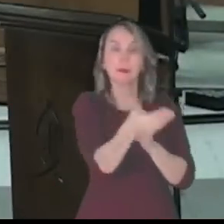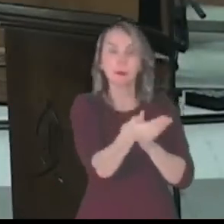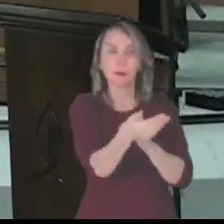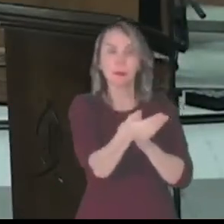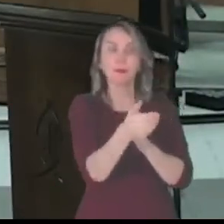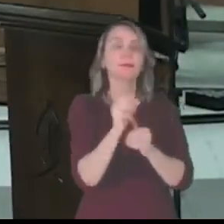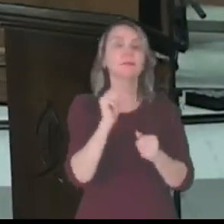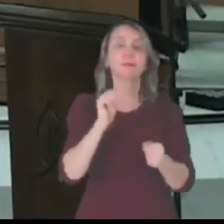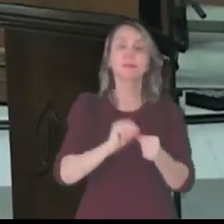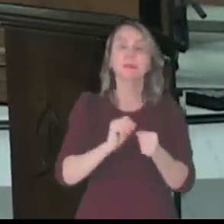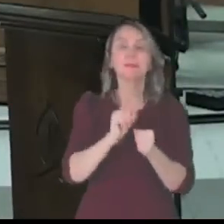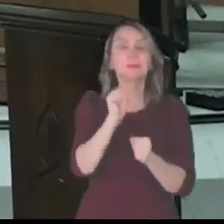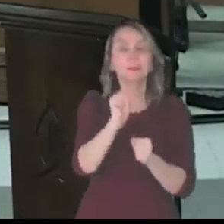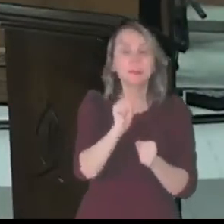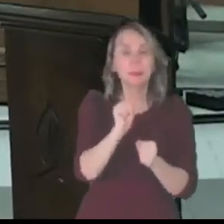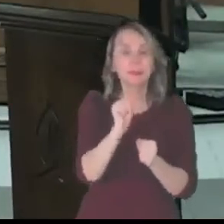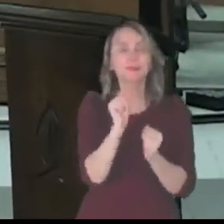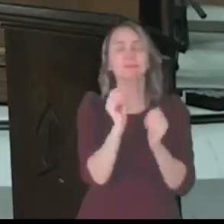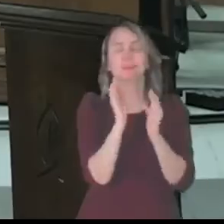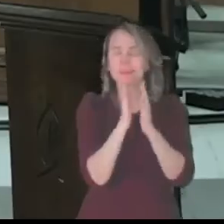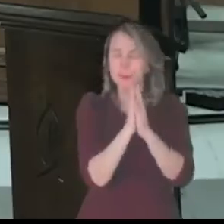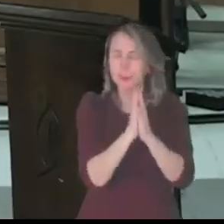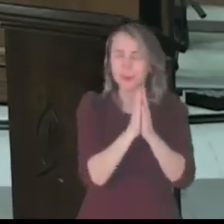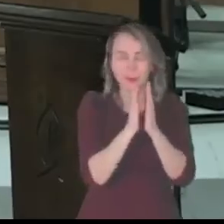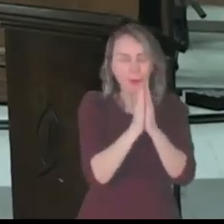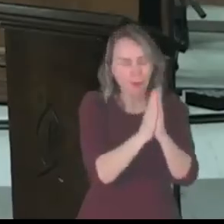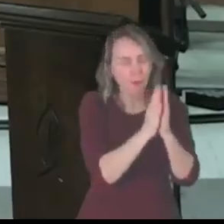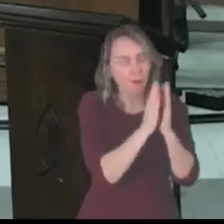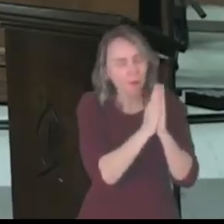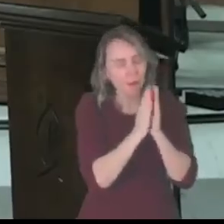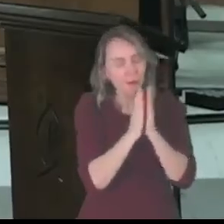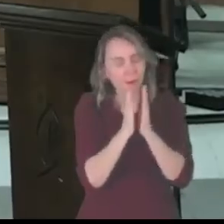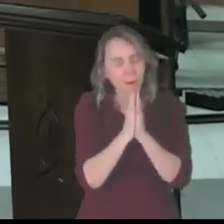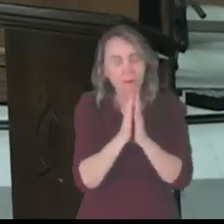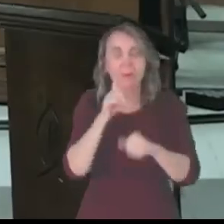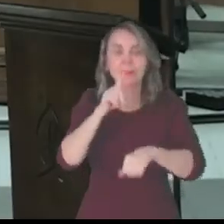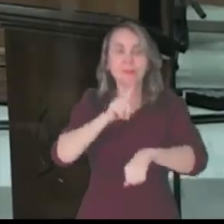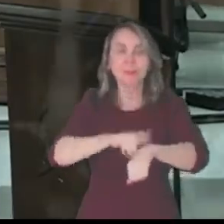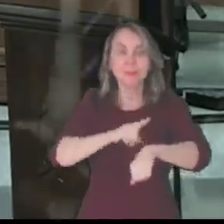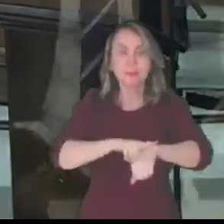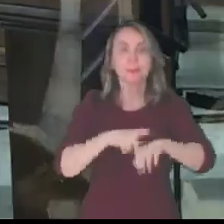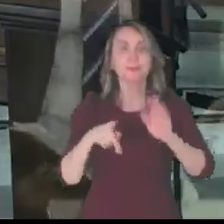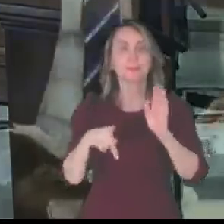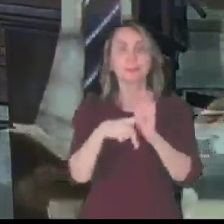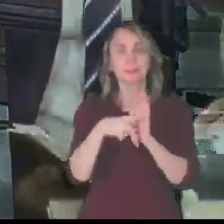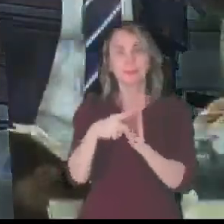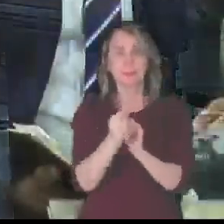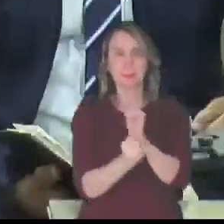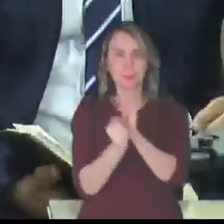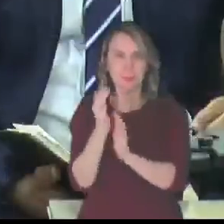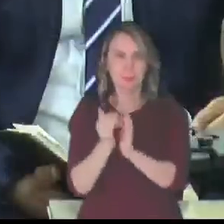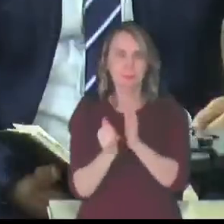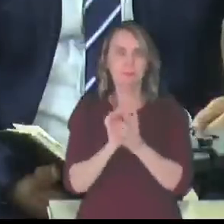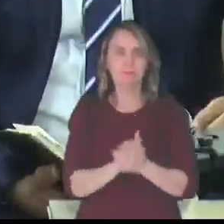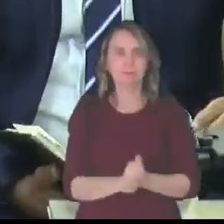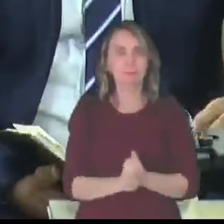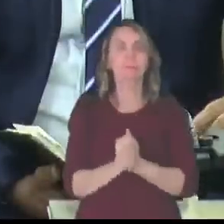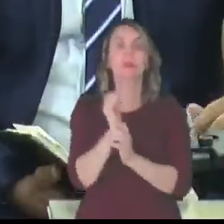fora orando a hora do incenso então o incenso representa